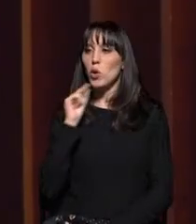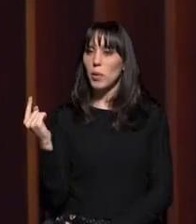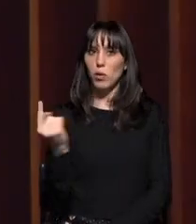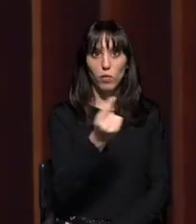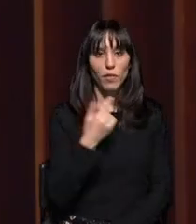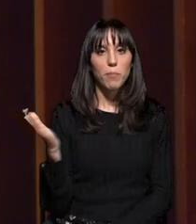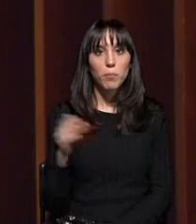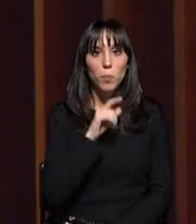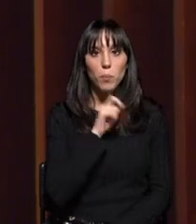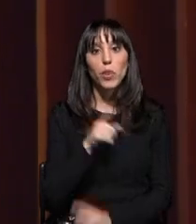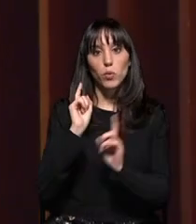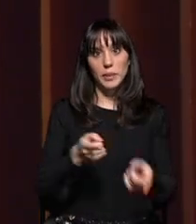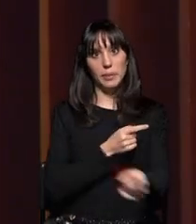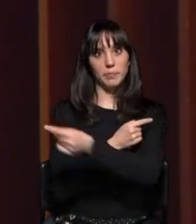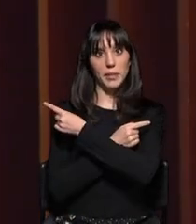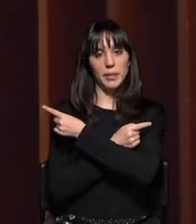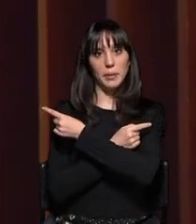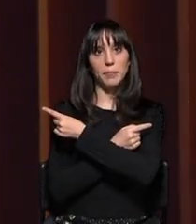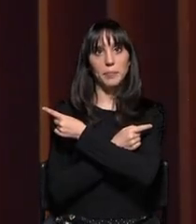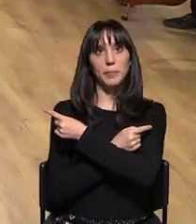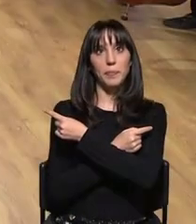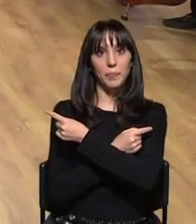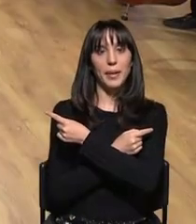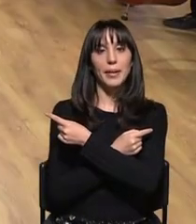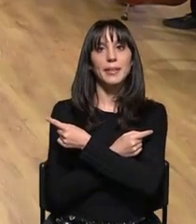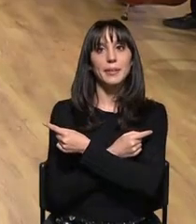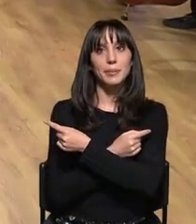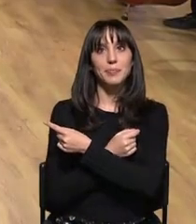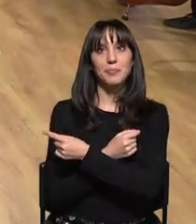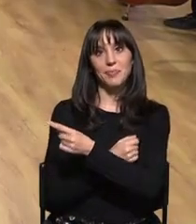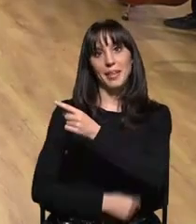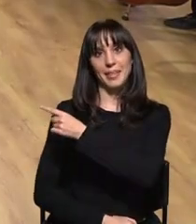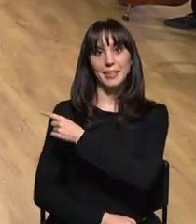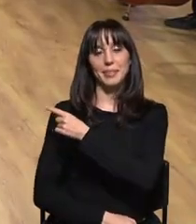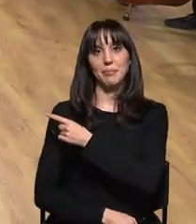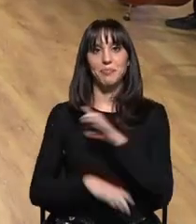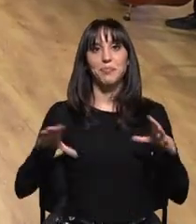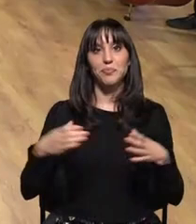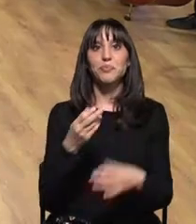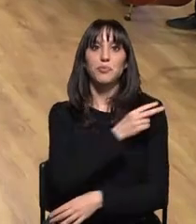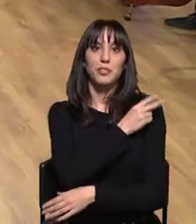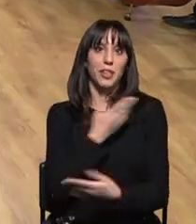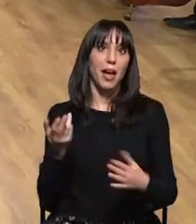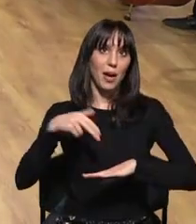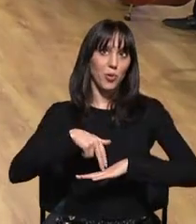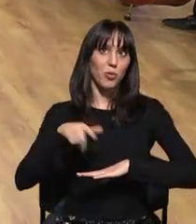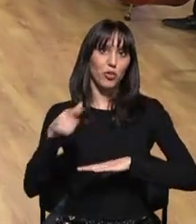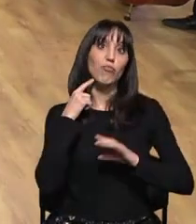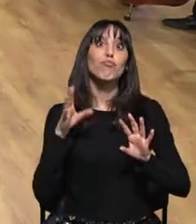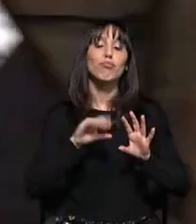pode ser? Então vamos começar ali daquele lado a apresentá-los. A tuna universitária presente no nosso programa, porque são muito mais,